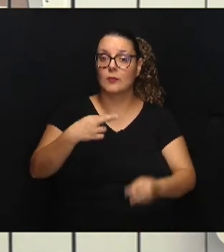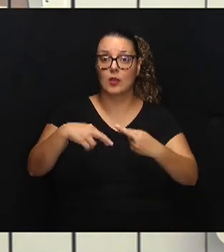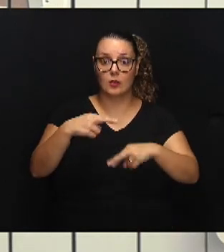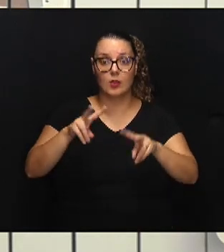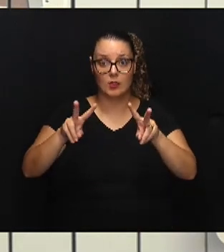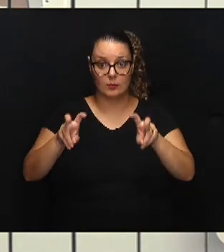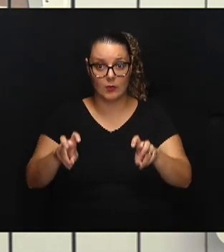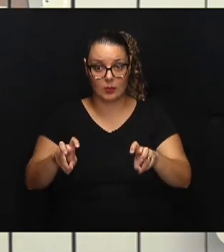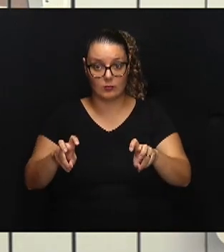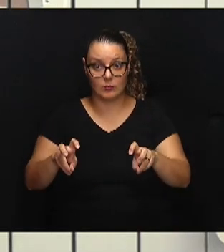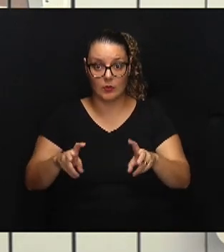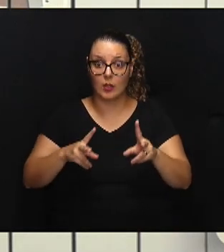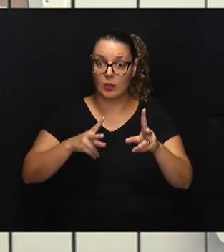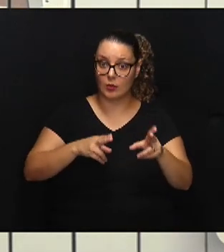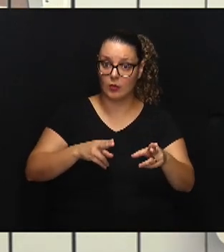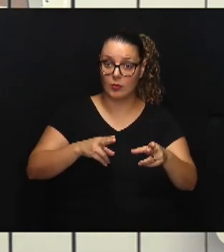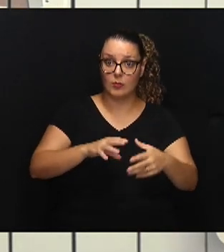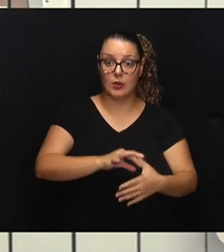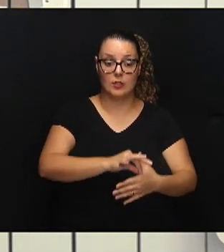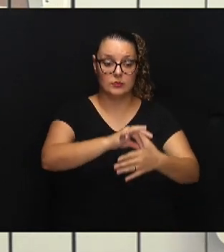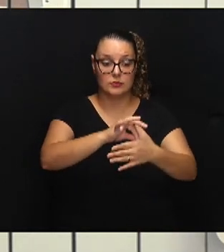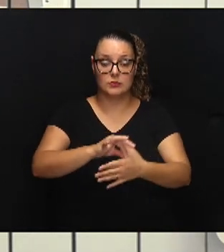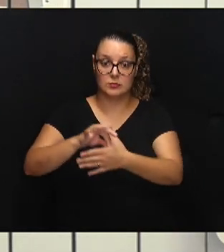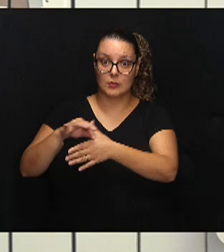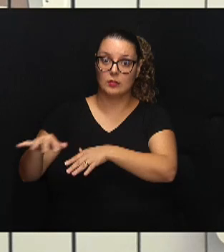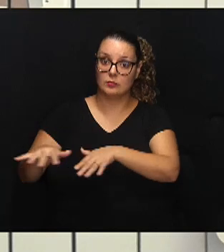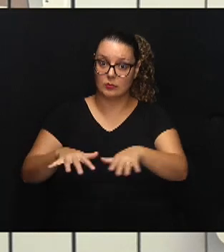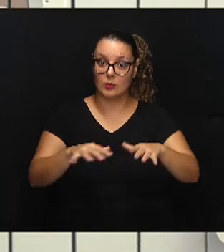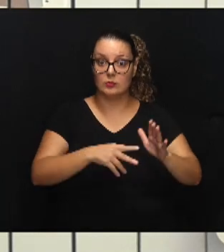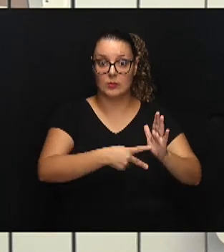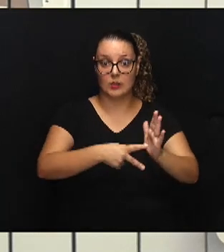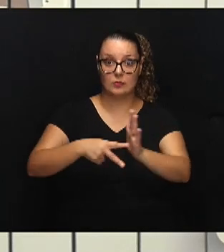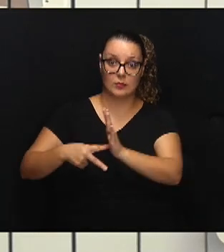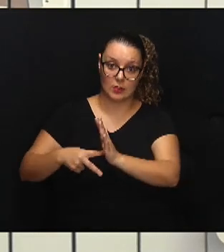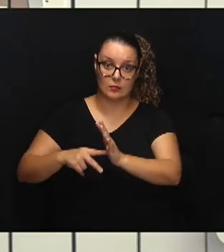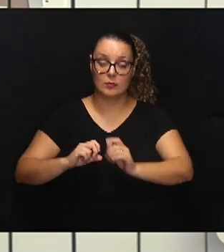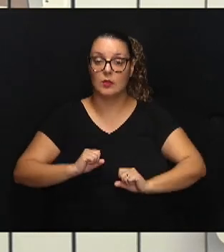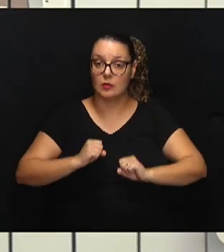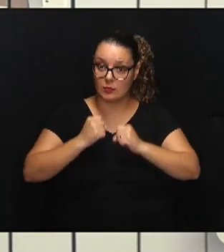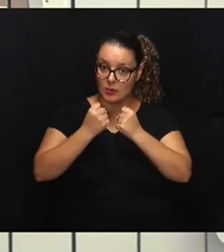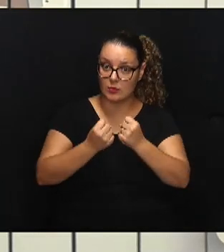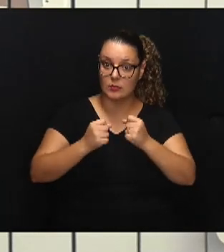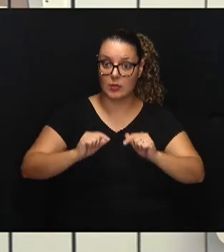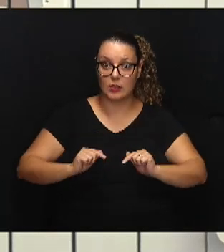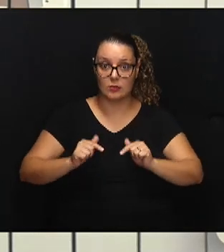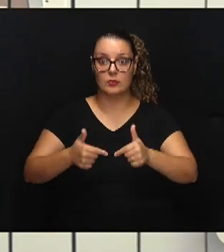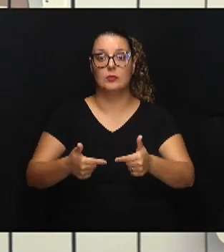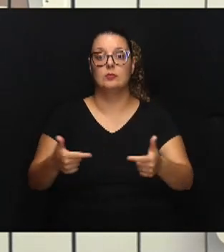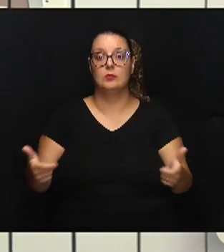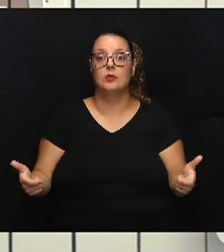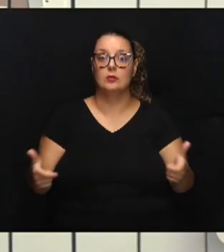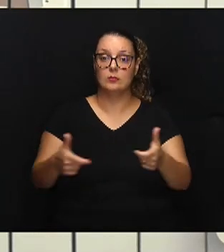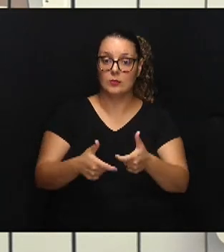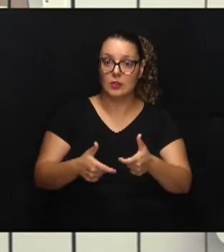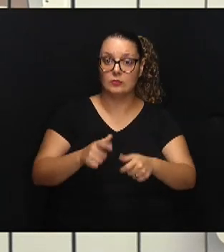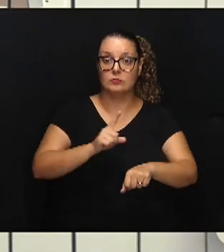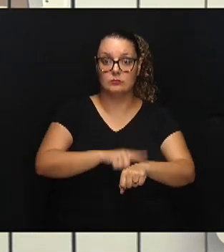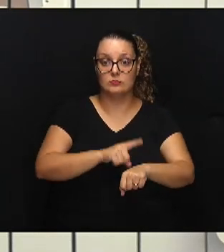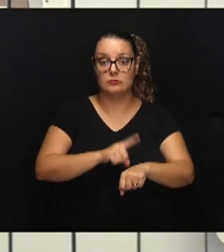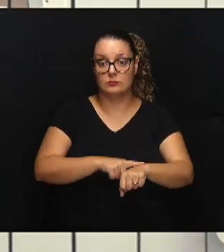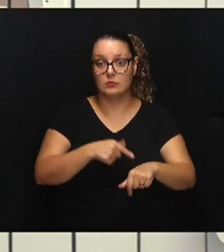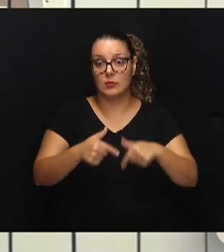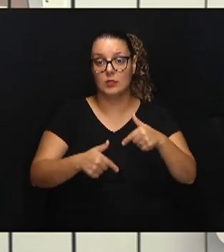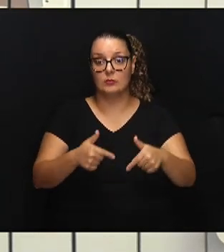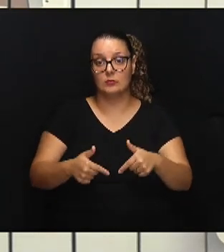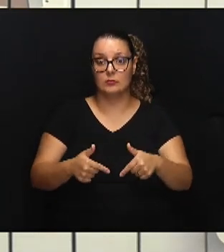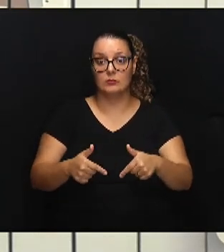tema, enquanto as lideranças de movimentos sindicais reforçaram a luta por uma redução na carga horária